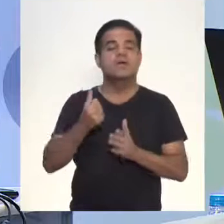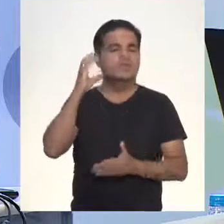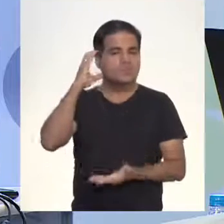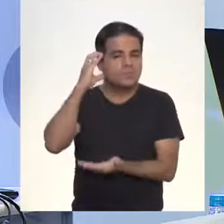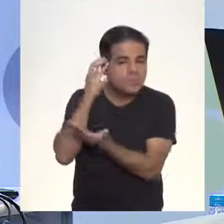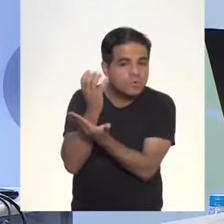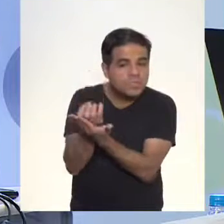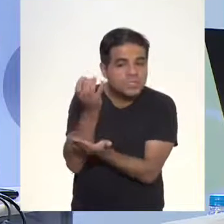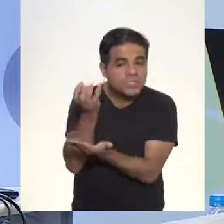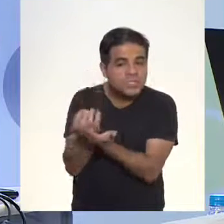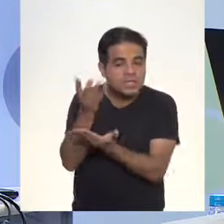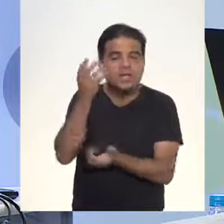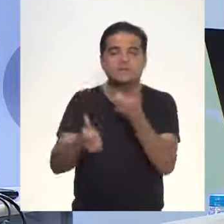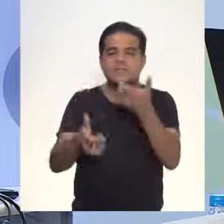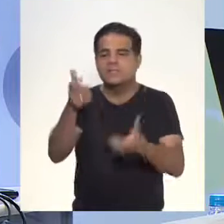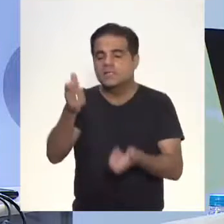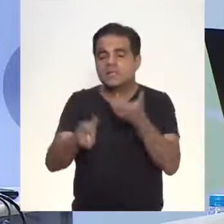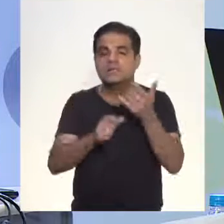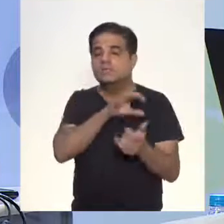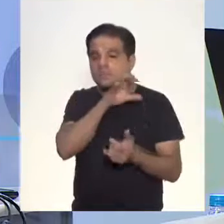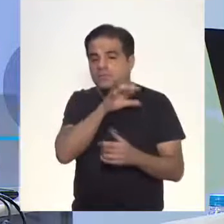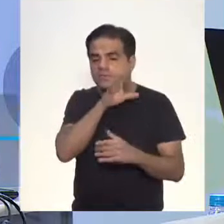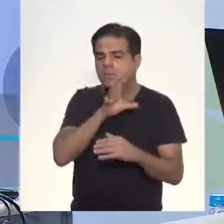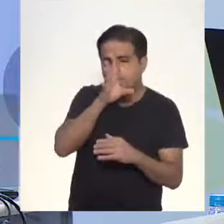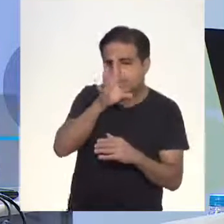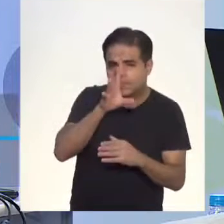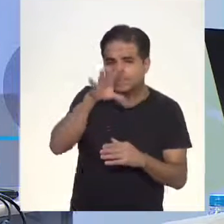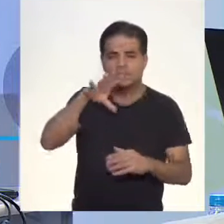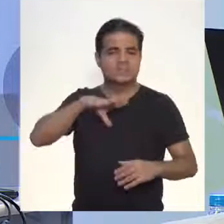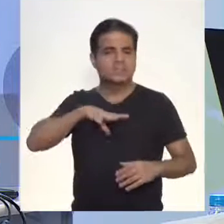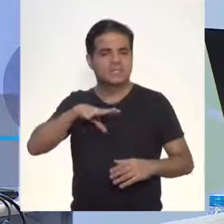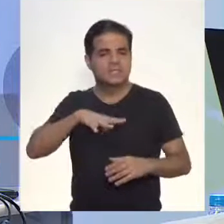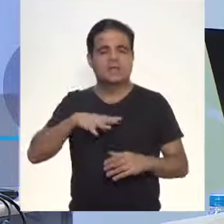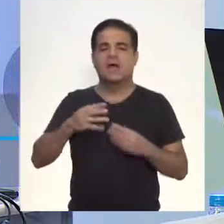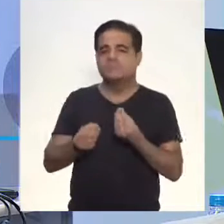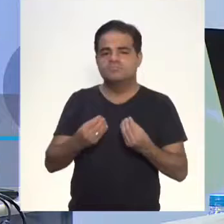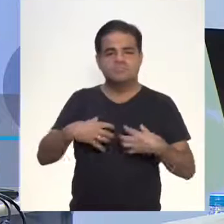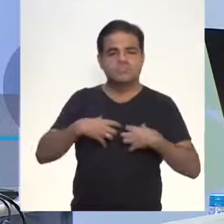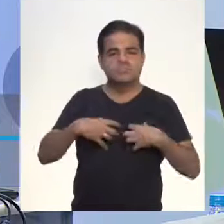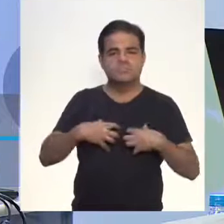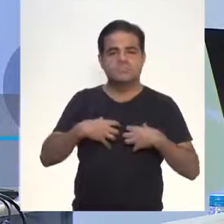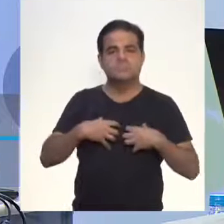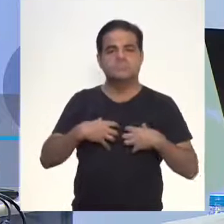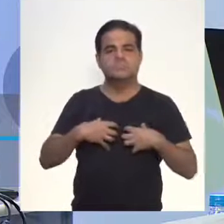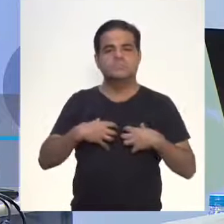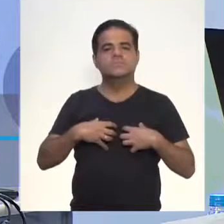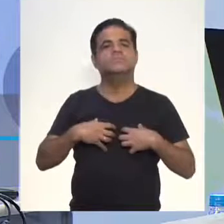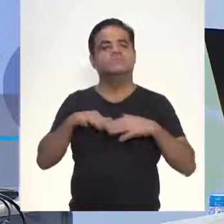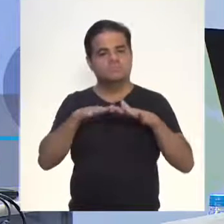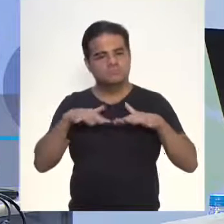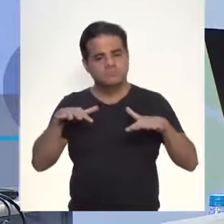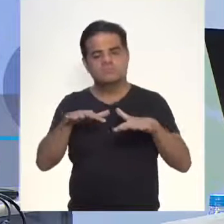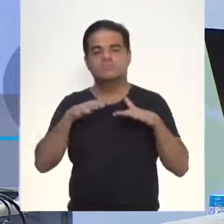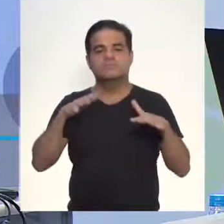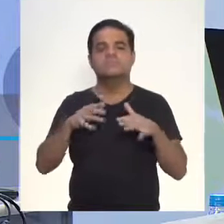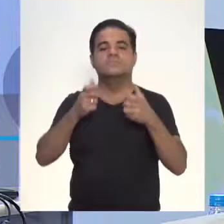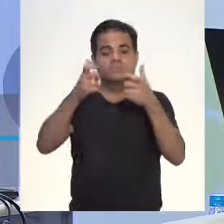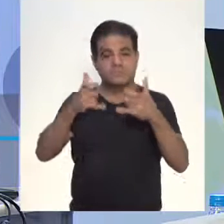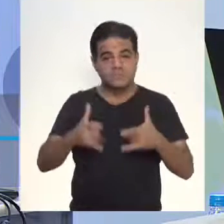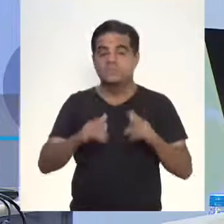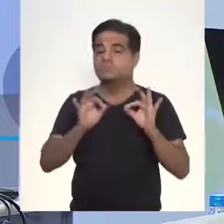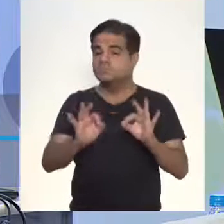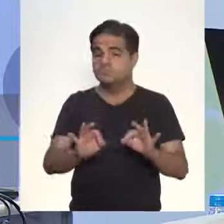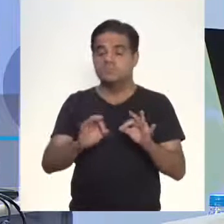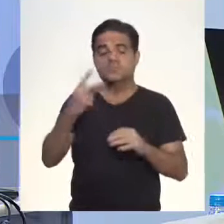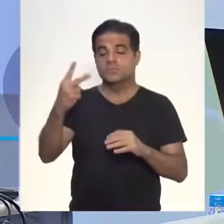podcast tratando da invasão dos animais à cidade, né? De um formato mais informativo, né? Citando o fato.